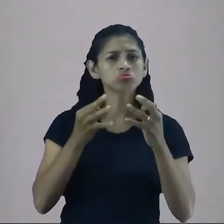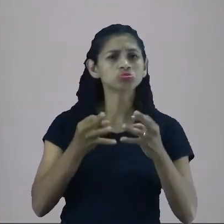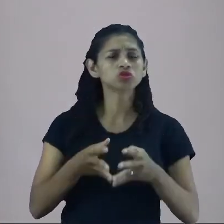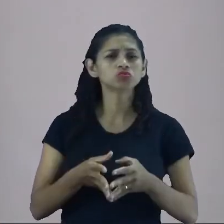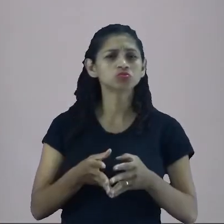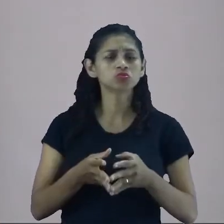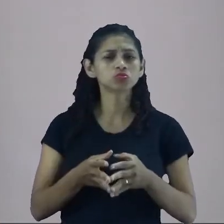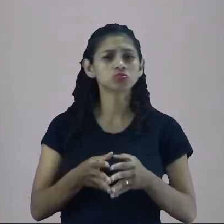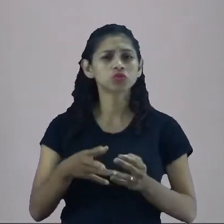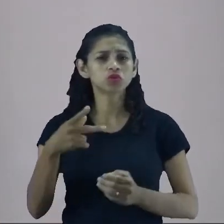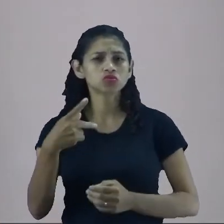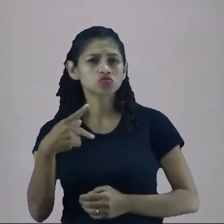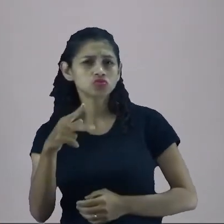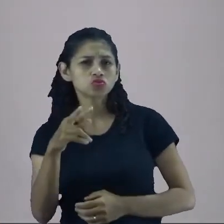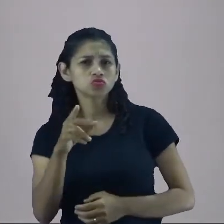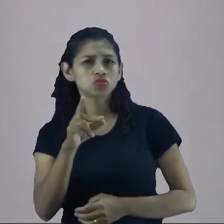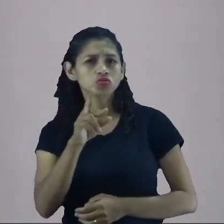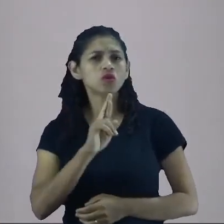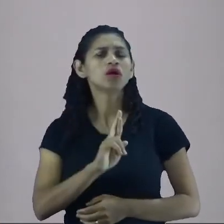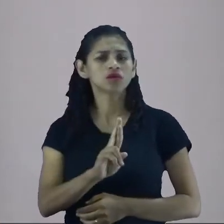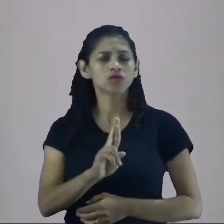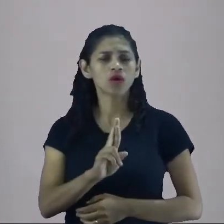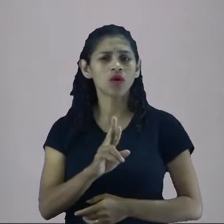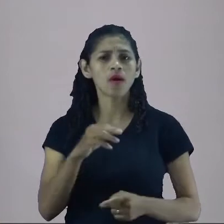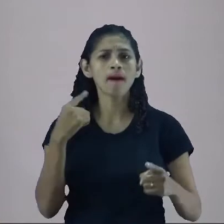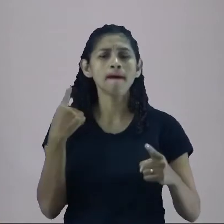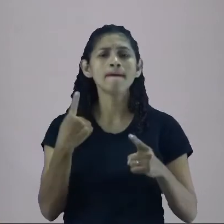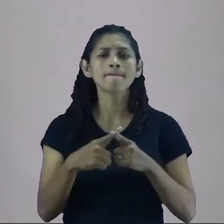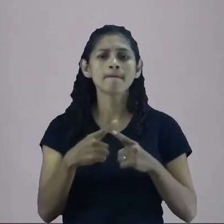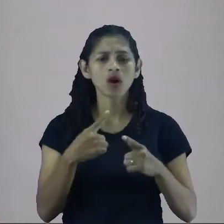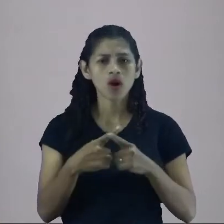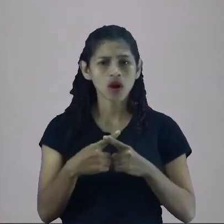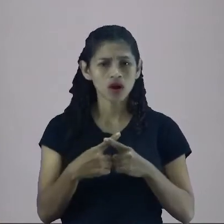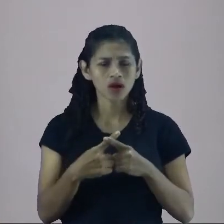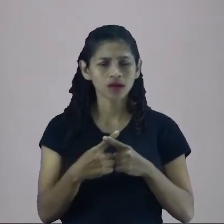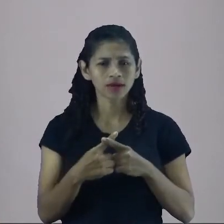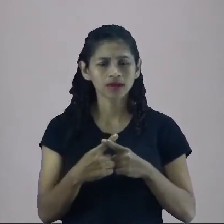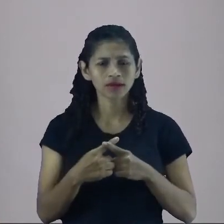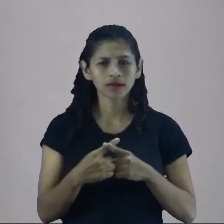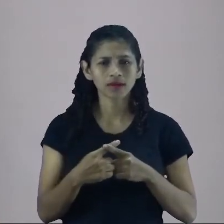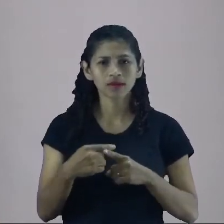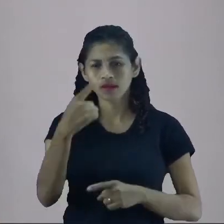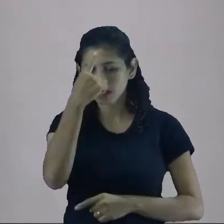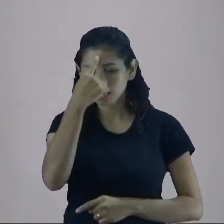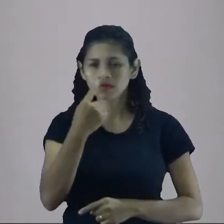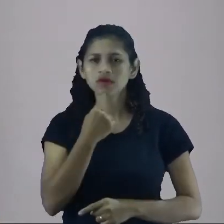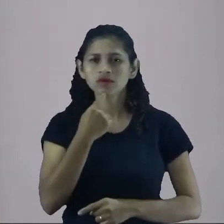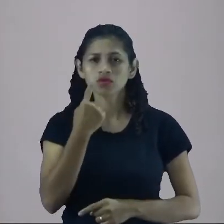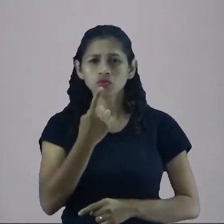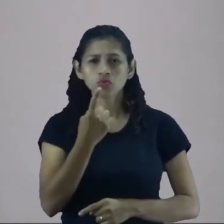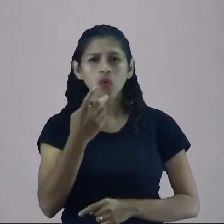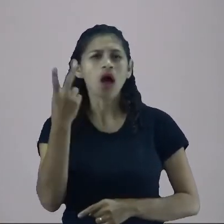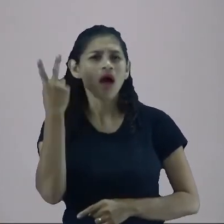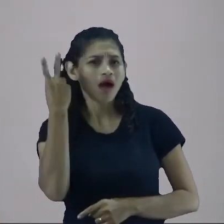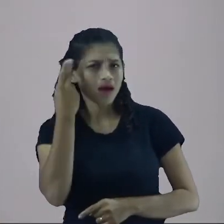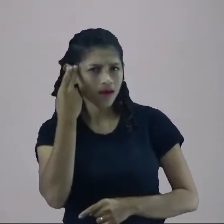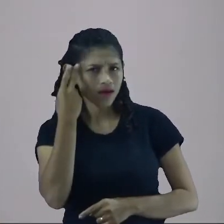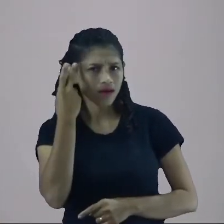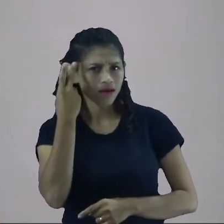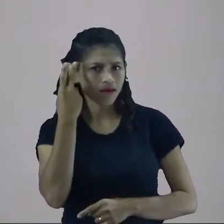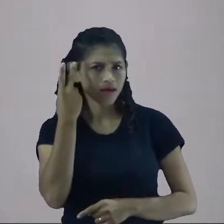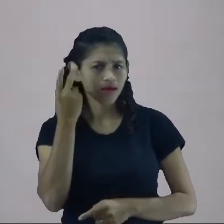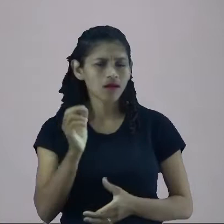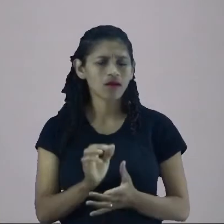o porquê que a imagem 1 é a imagem que representa uma paisagem totalmente natural. Porque aqui só